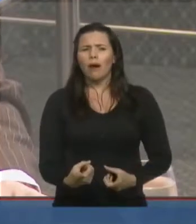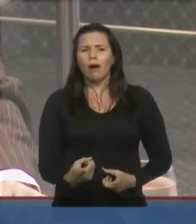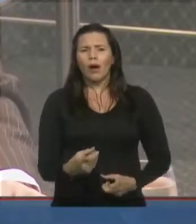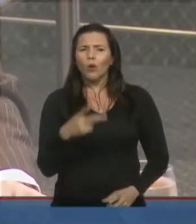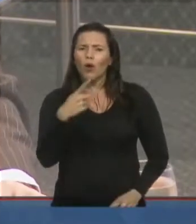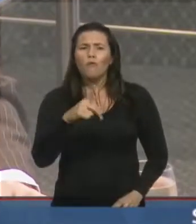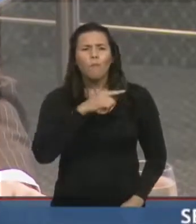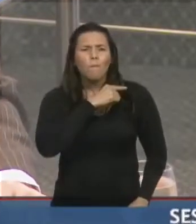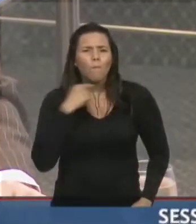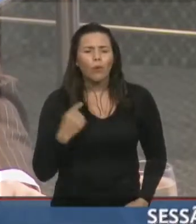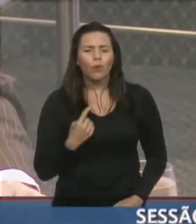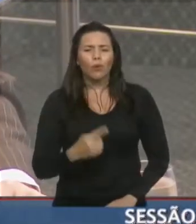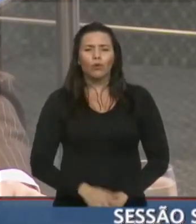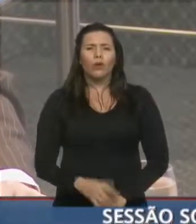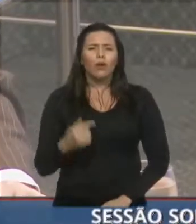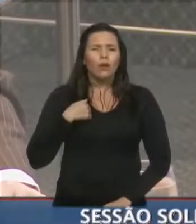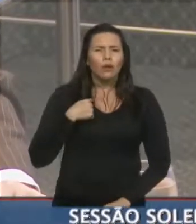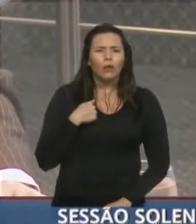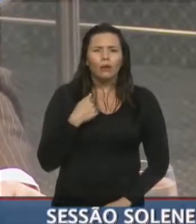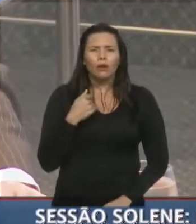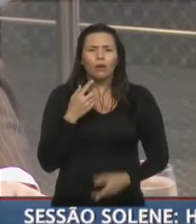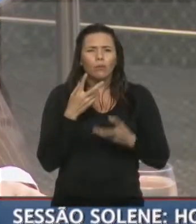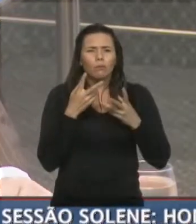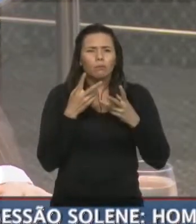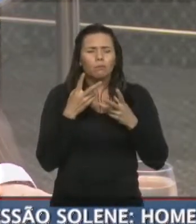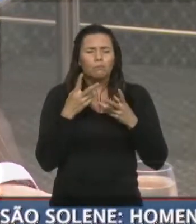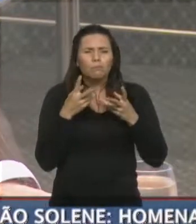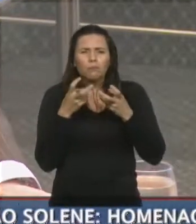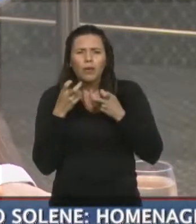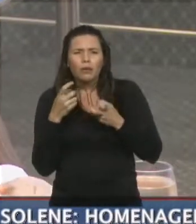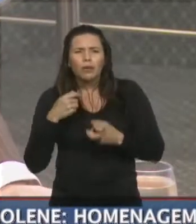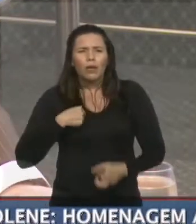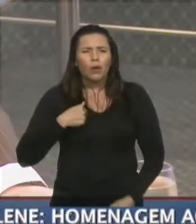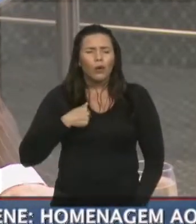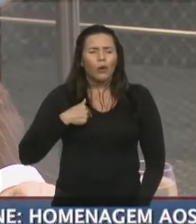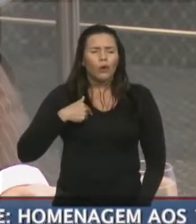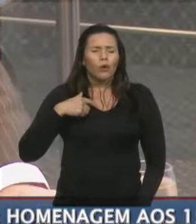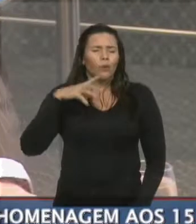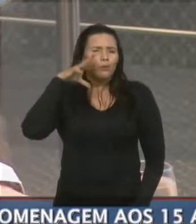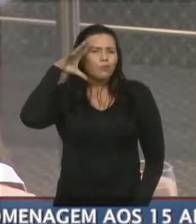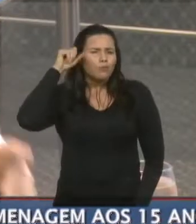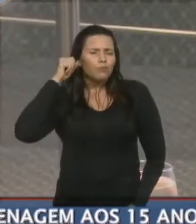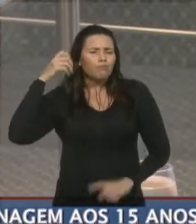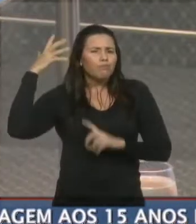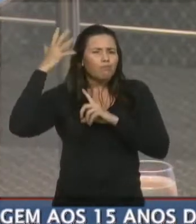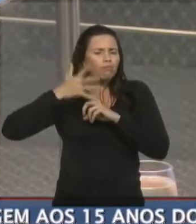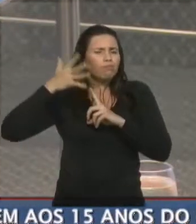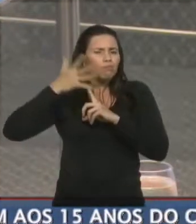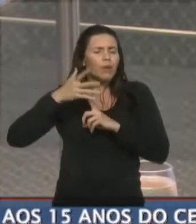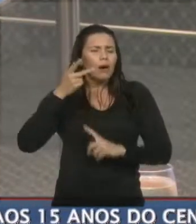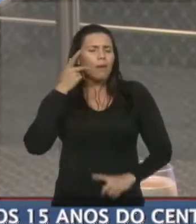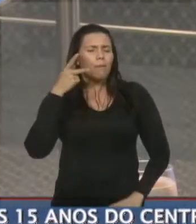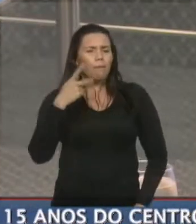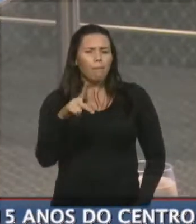revive tudo aquilo naquele dado momento. Então, aquilo pesado demais. Mas